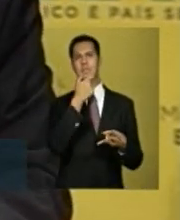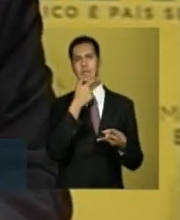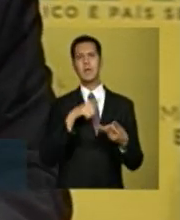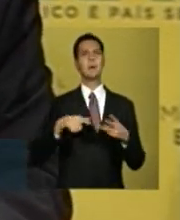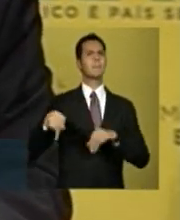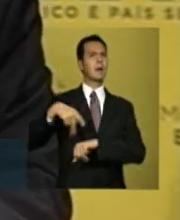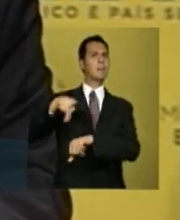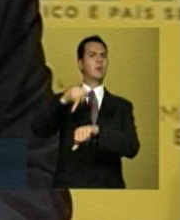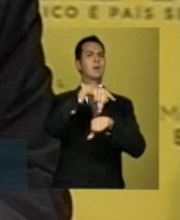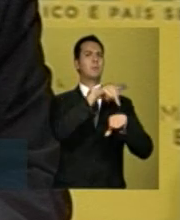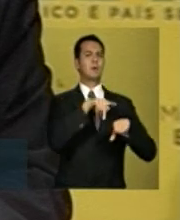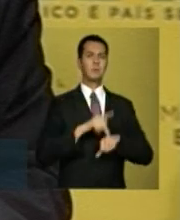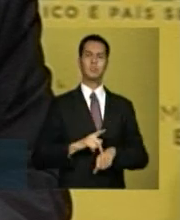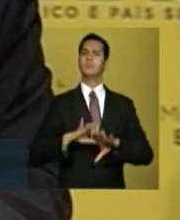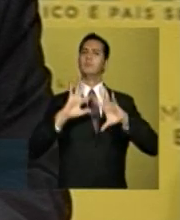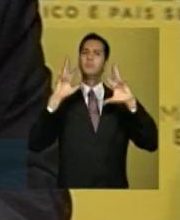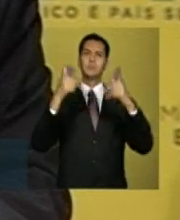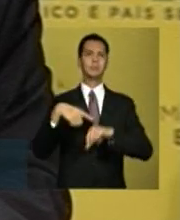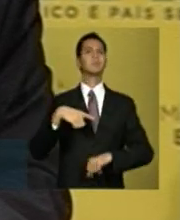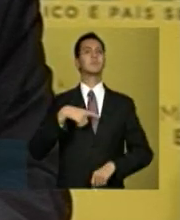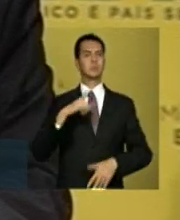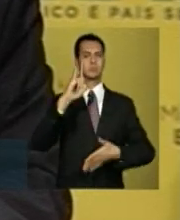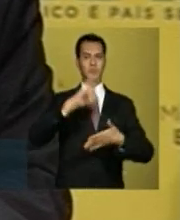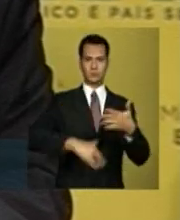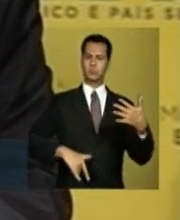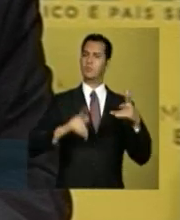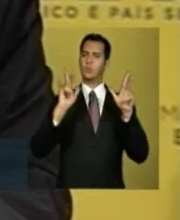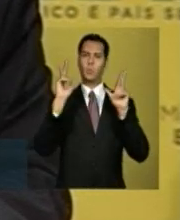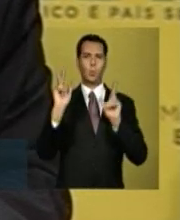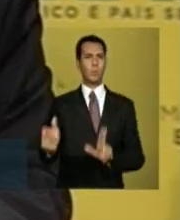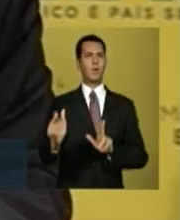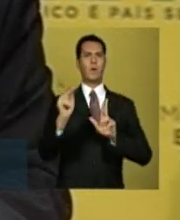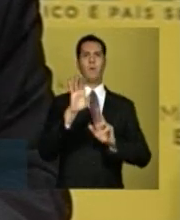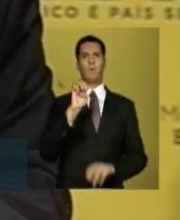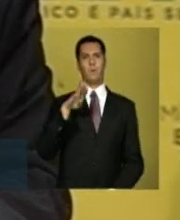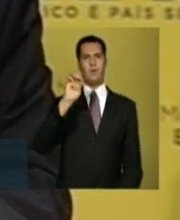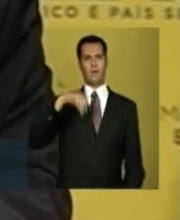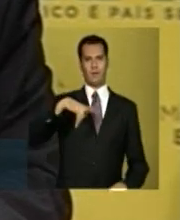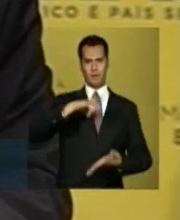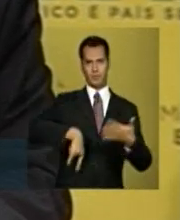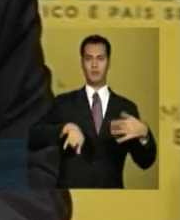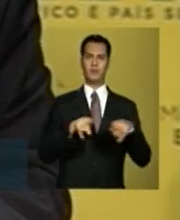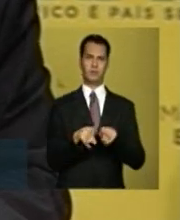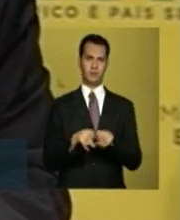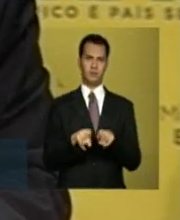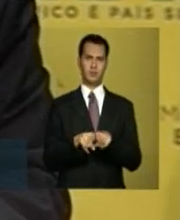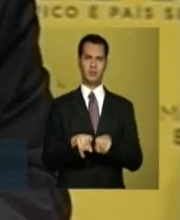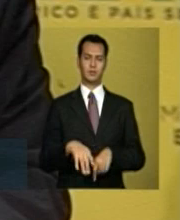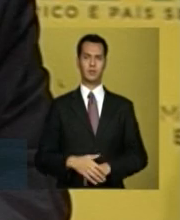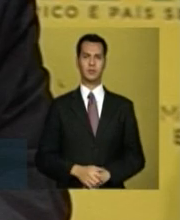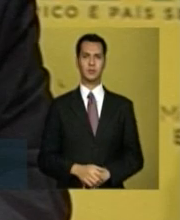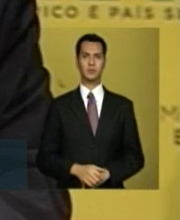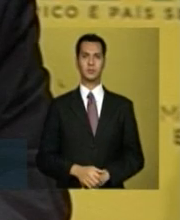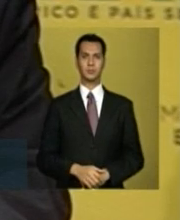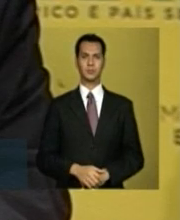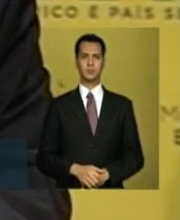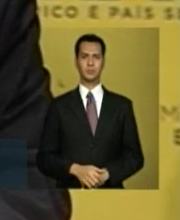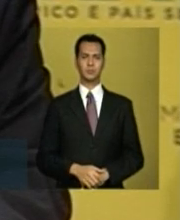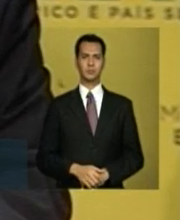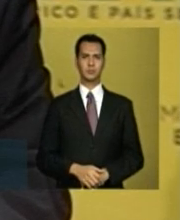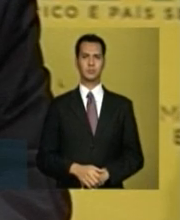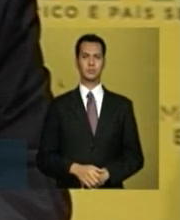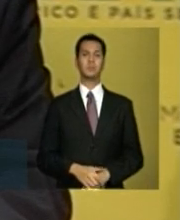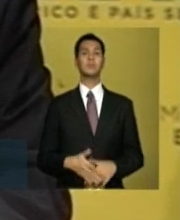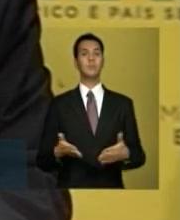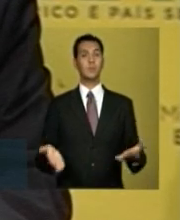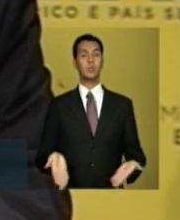têm um exame nos moldes do que é o ENEM Portanto ele é um instrumento que se